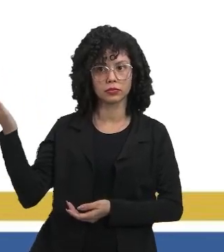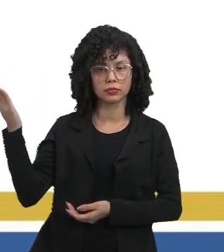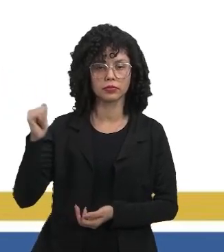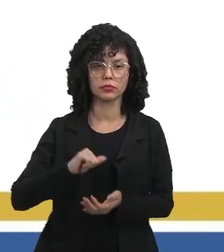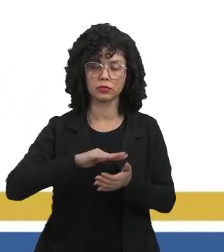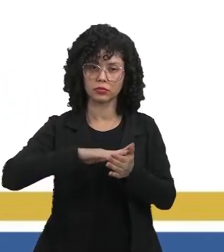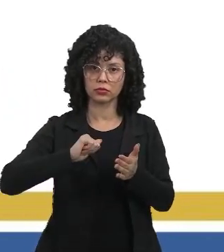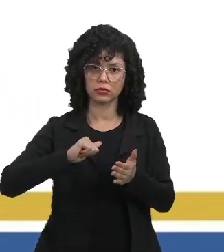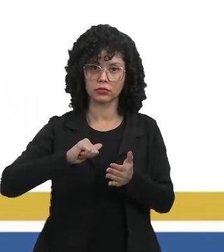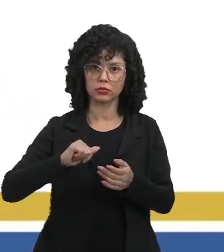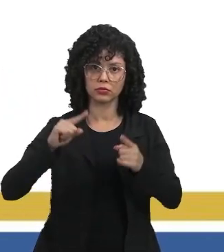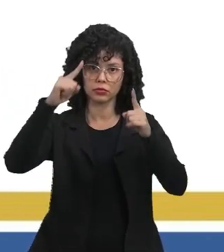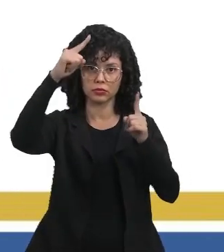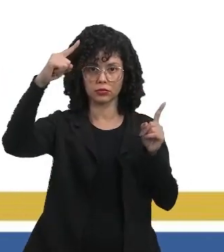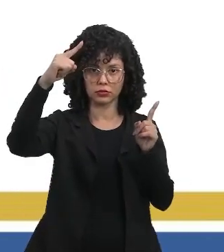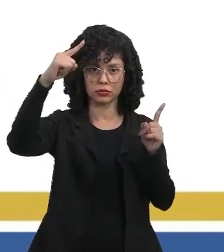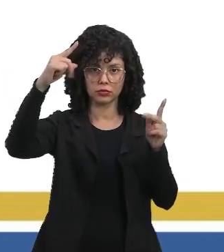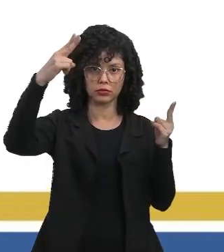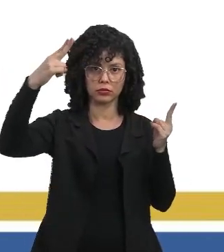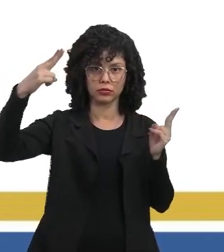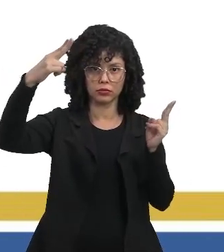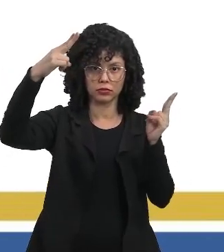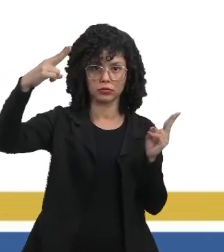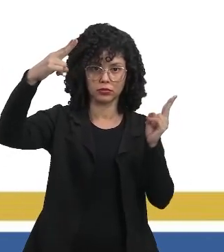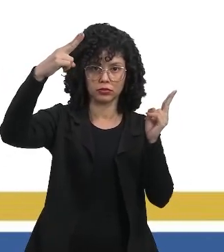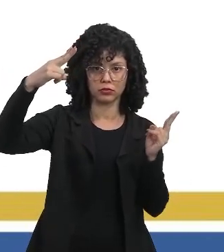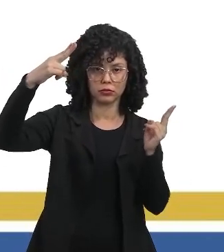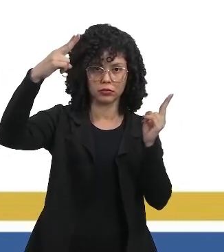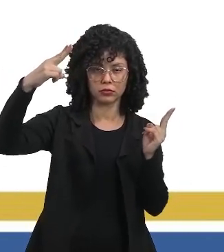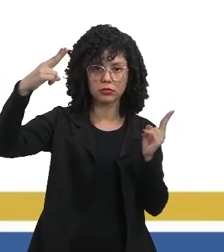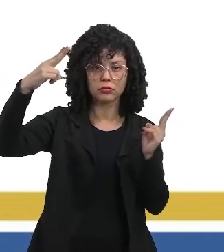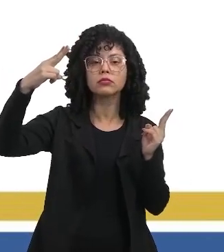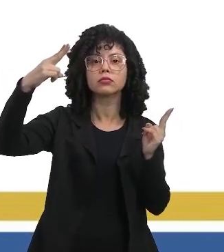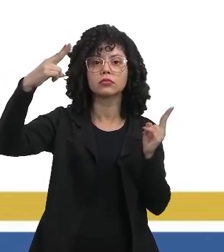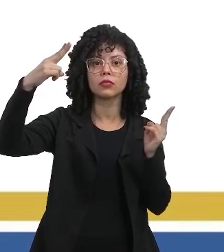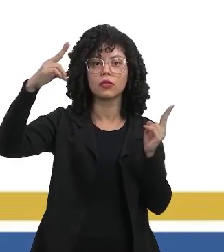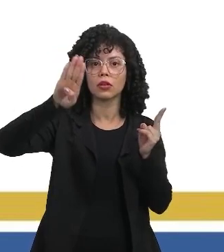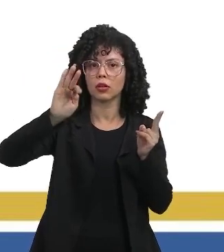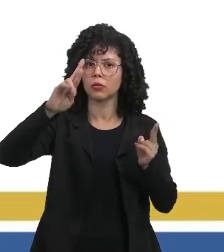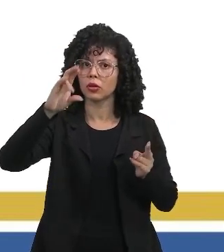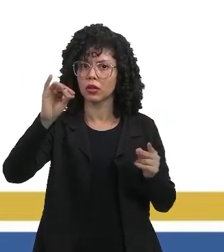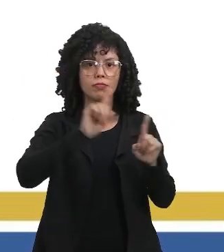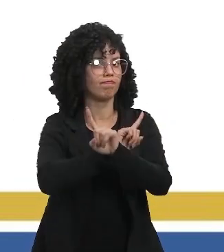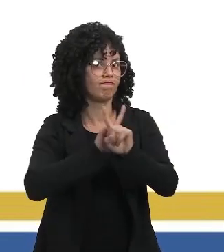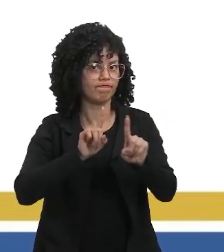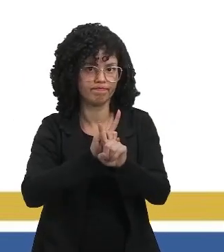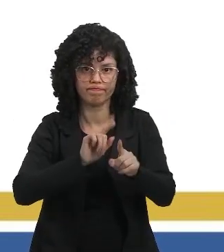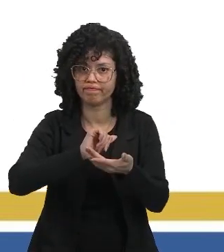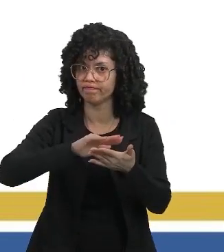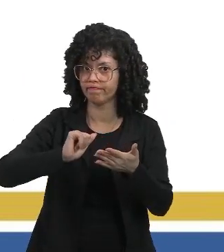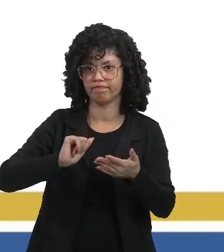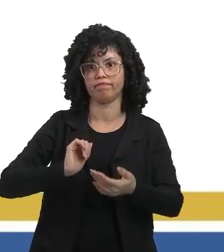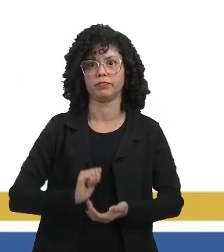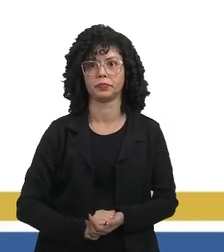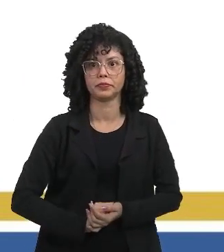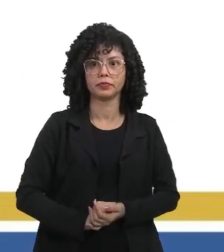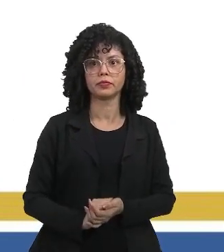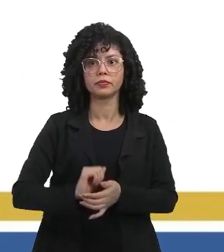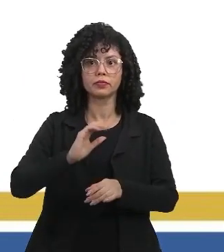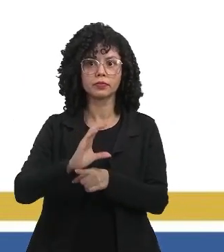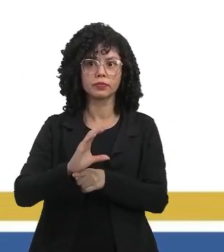tirar só essas duplas ligações vai tornar a cadeia e biodegradável não vai tá